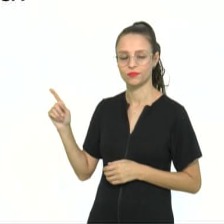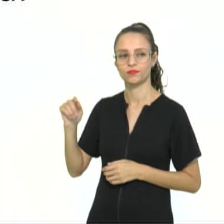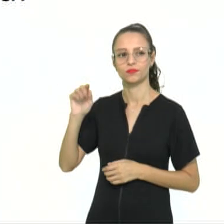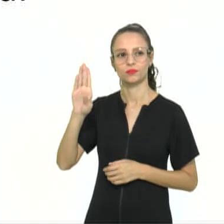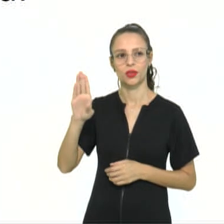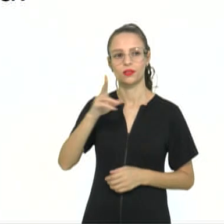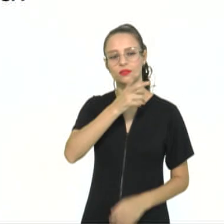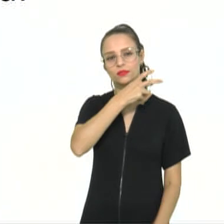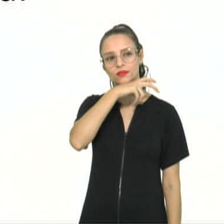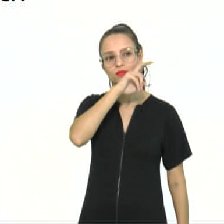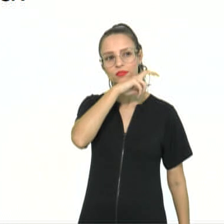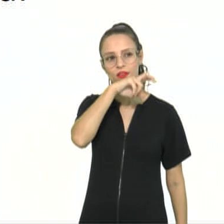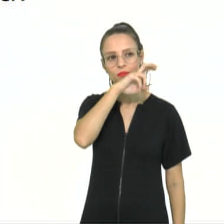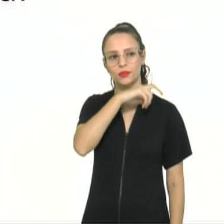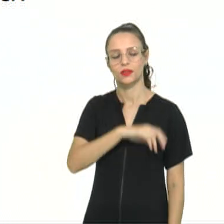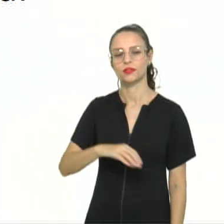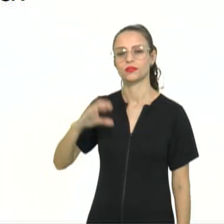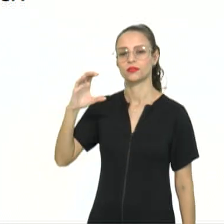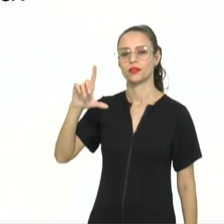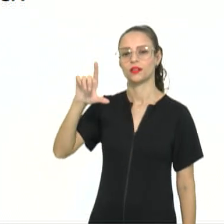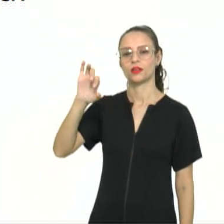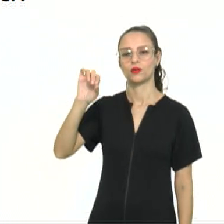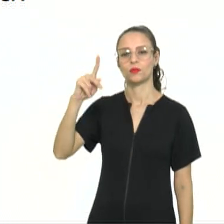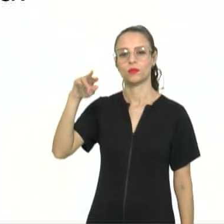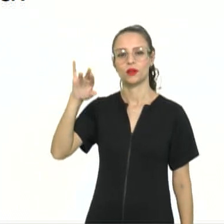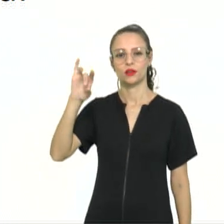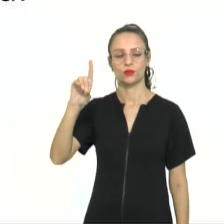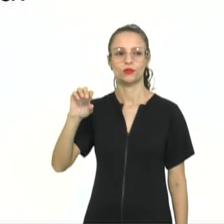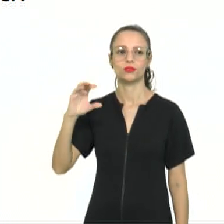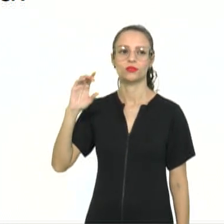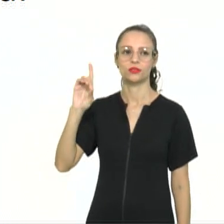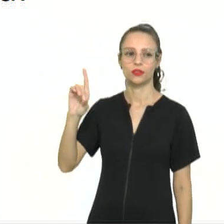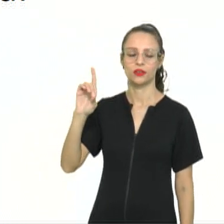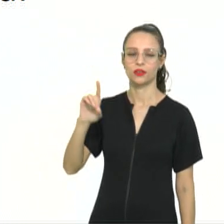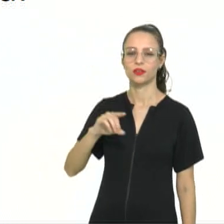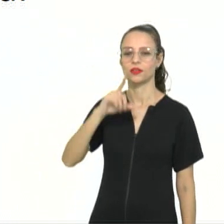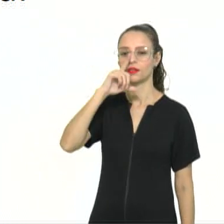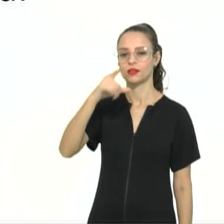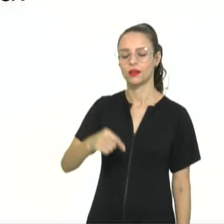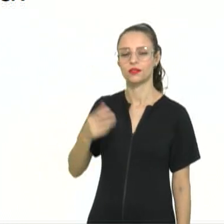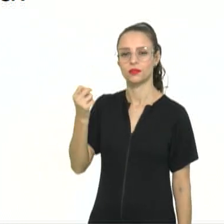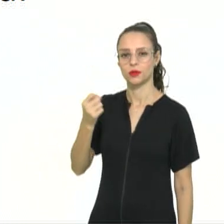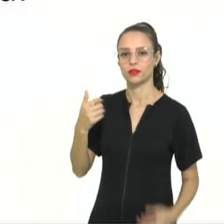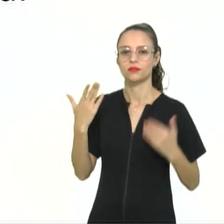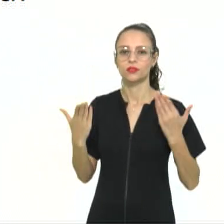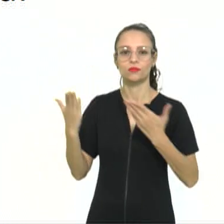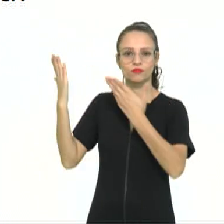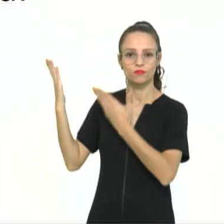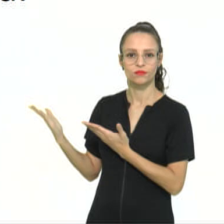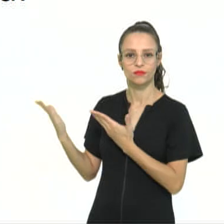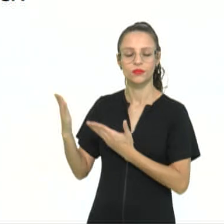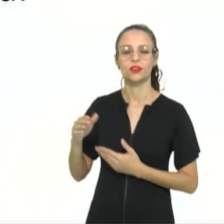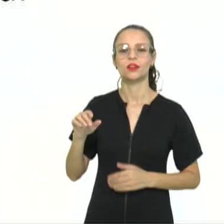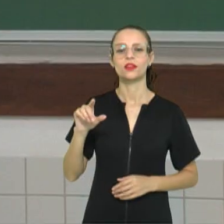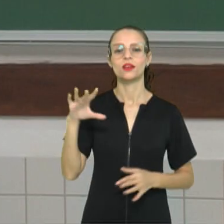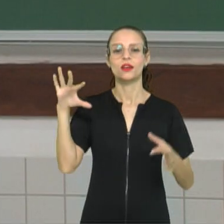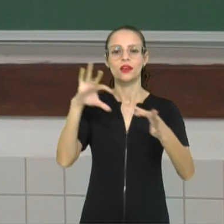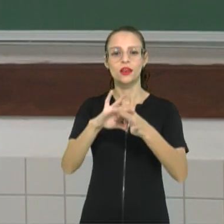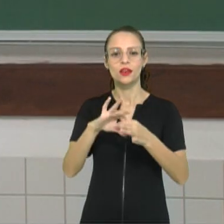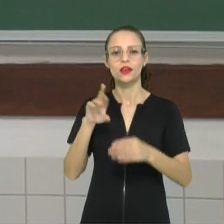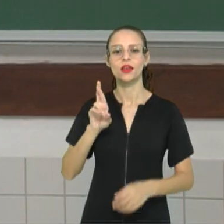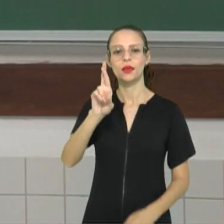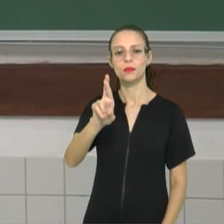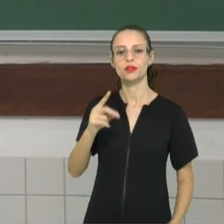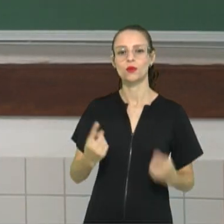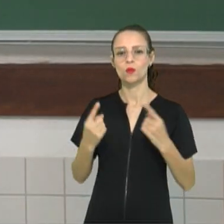B, serpente divina. Letra C, leopardo. Ou letra D, garça branca. Então essa imagem representa qual estilo